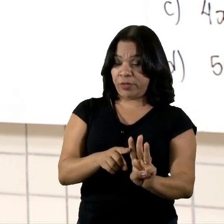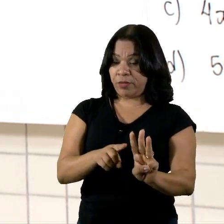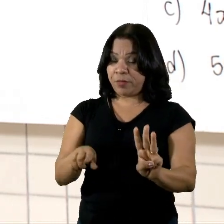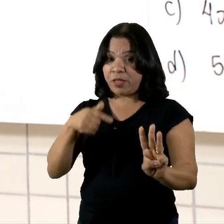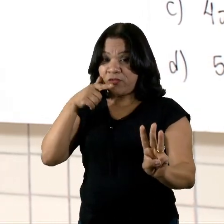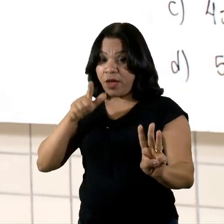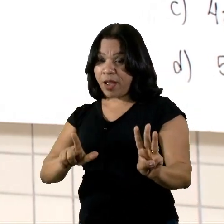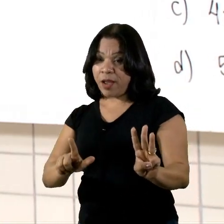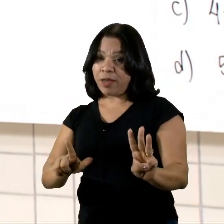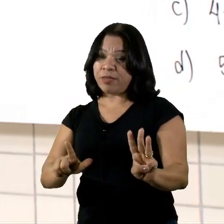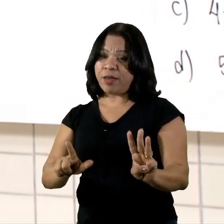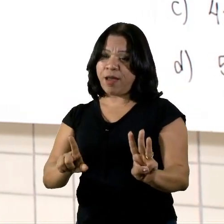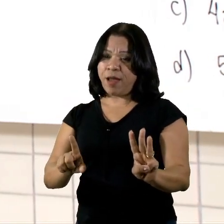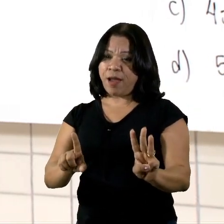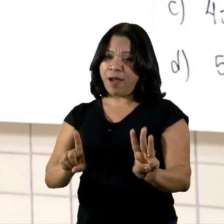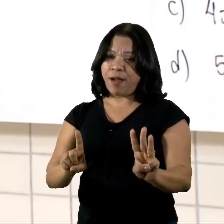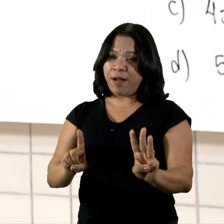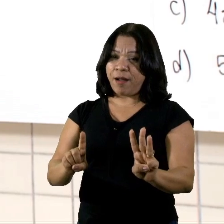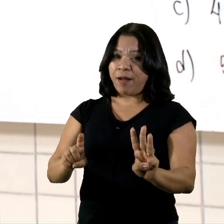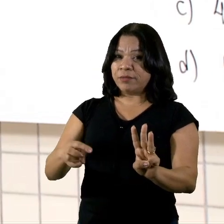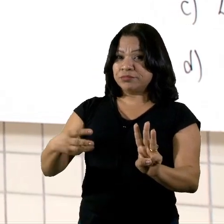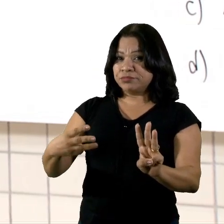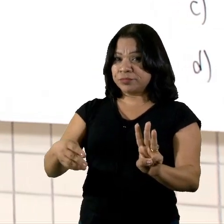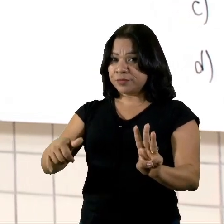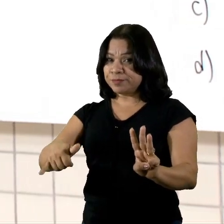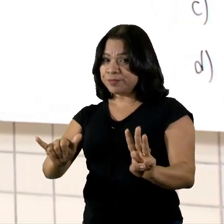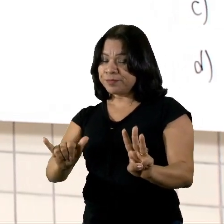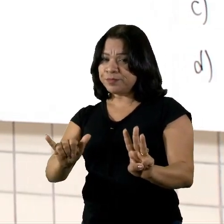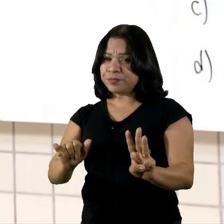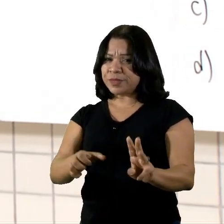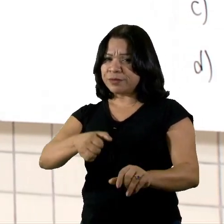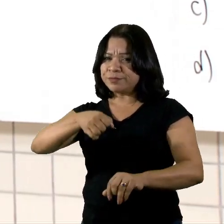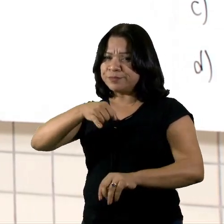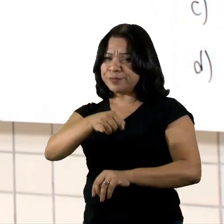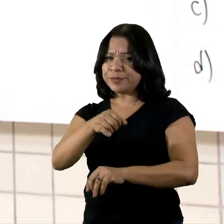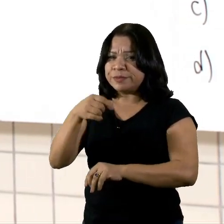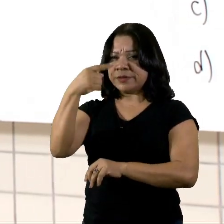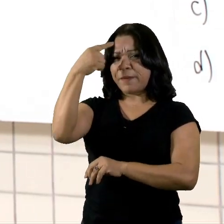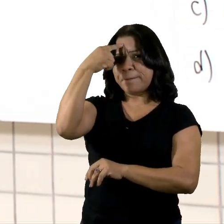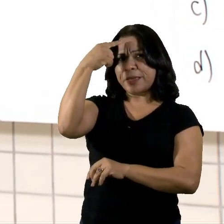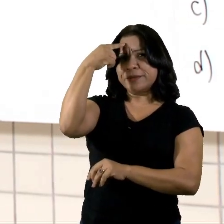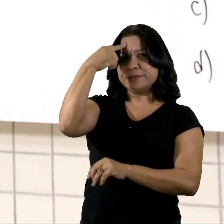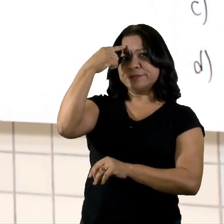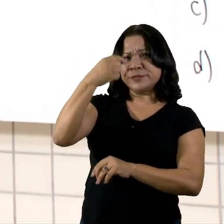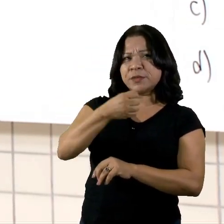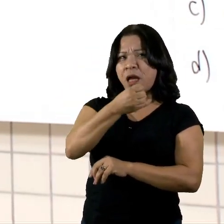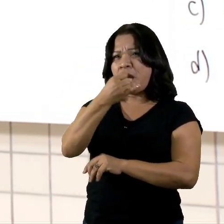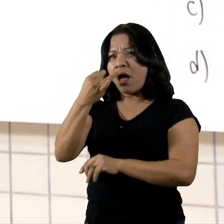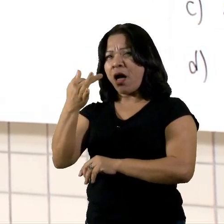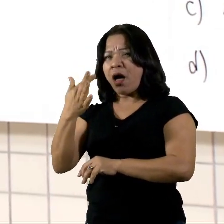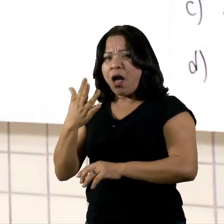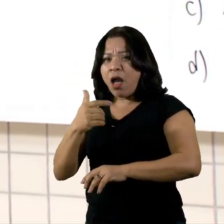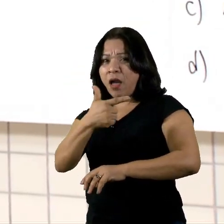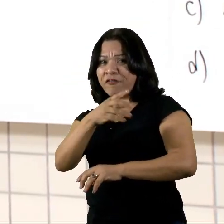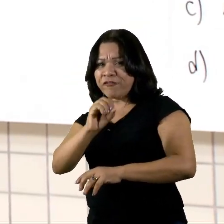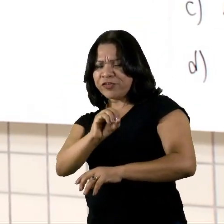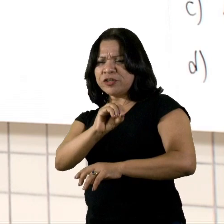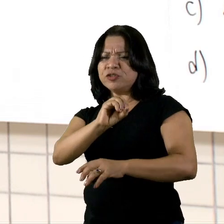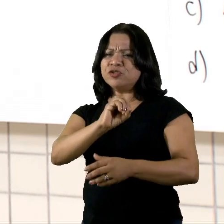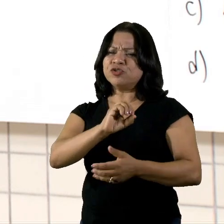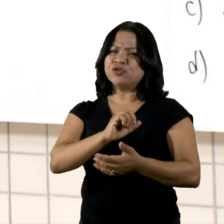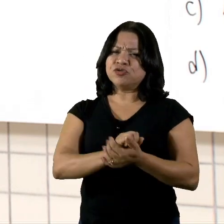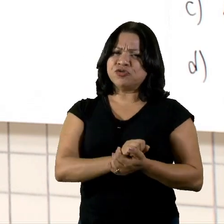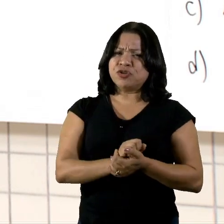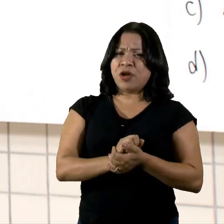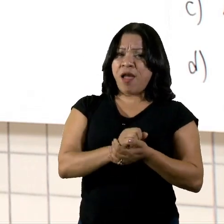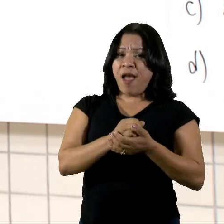dia. Agora, se a gente for pensar isso para 20 dias, ele vai ganhar 20